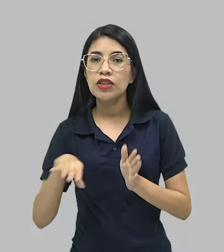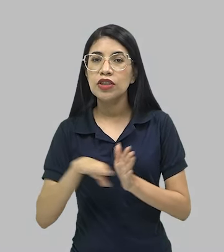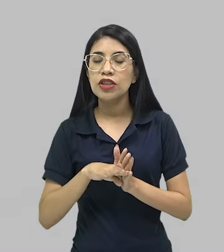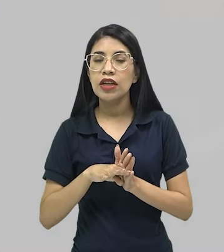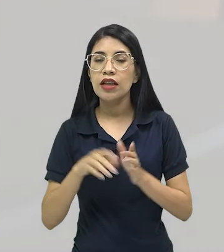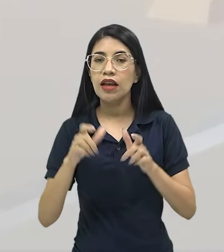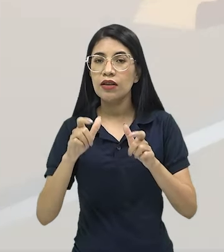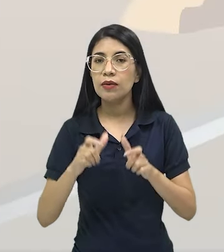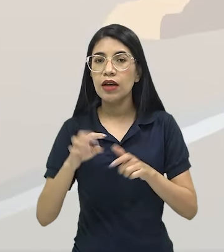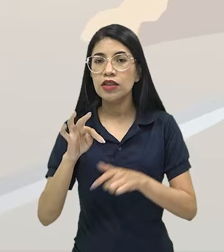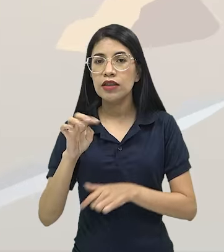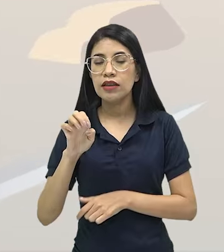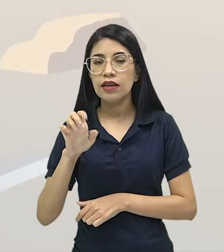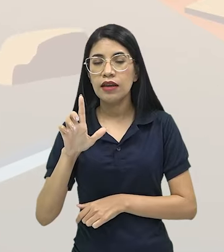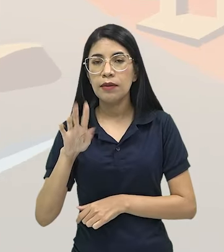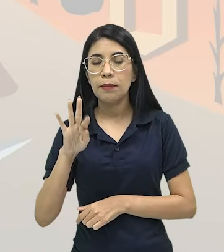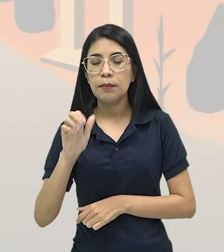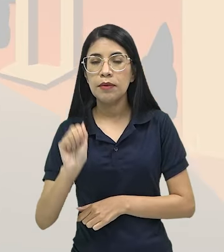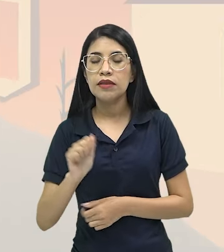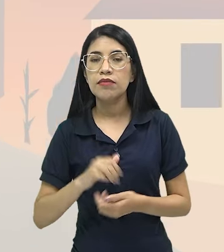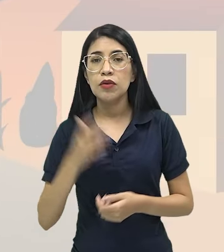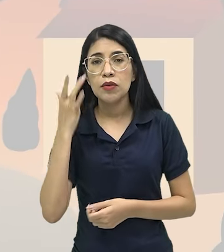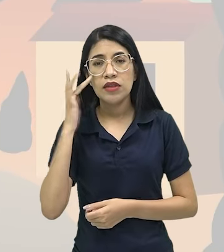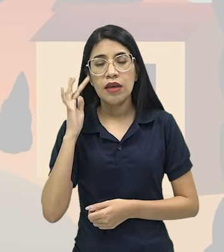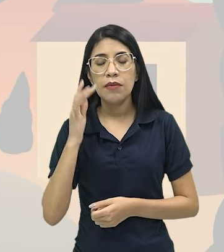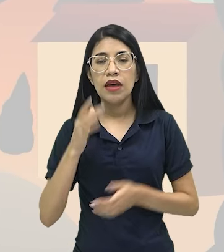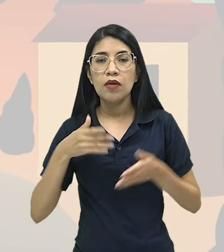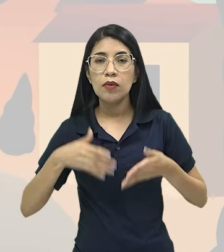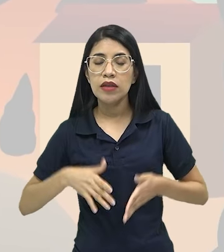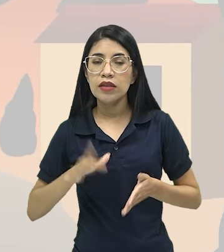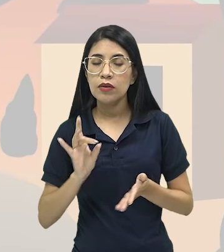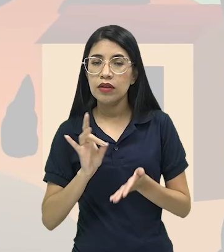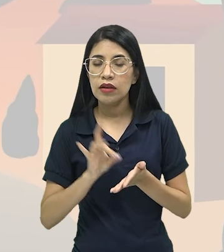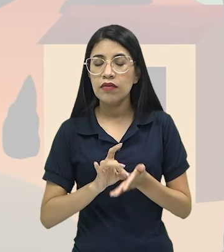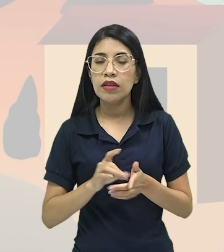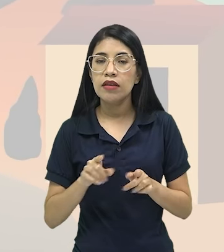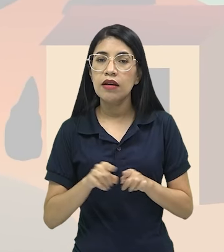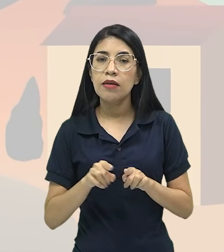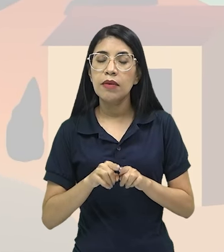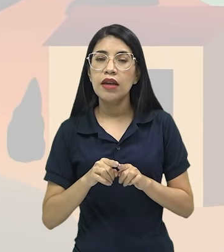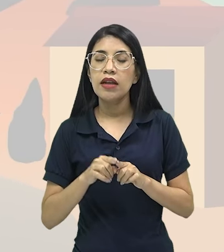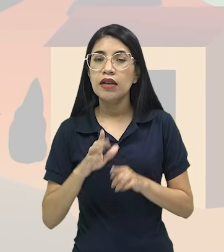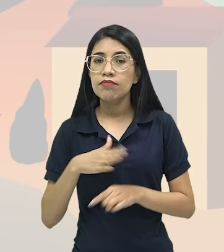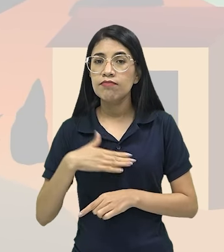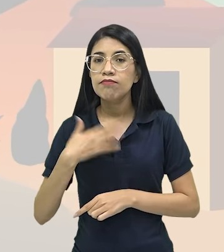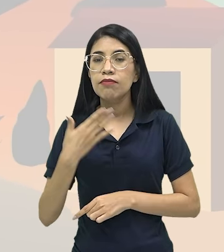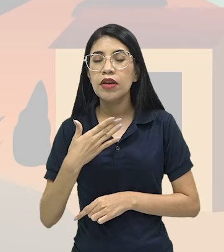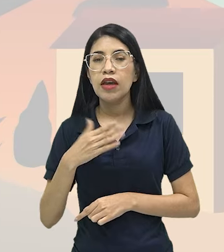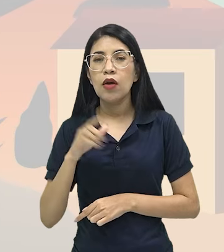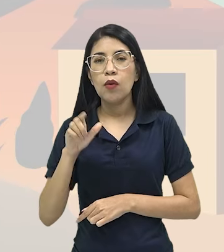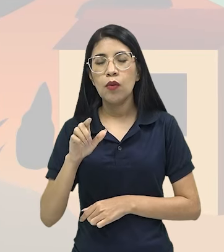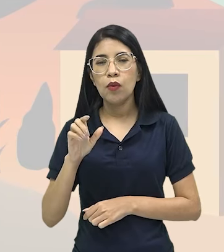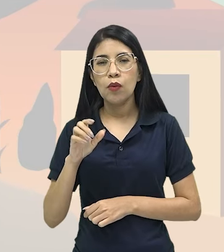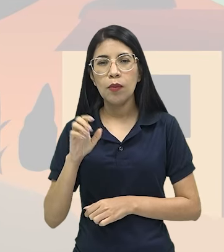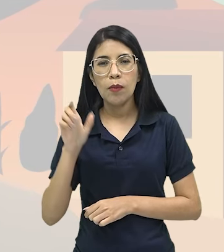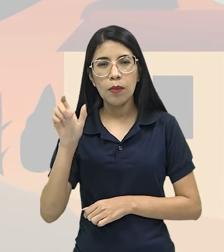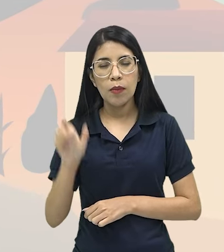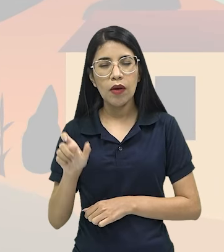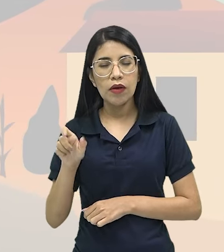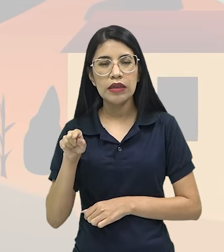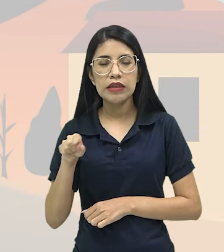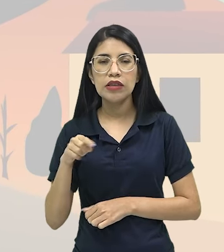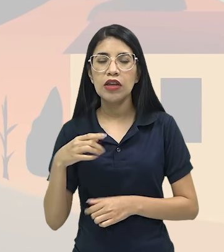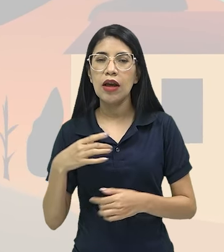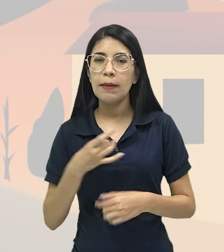Tebas. Sem saber sua origem, Édipo chega em Tebas, onde é surpreendido por uma criatura que lá vivia e causava